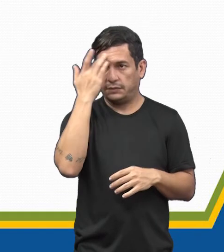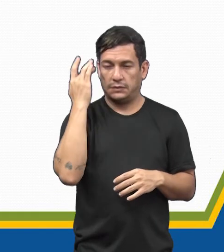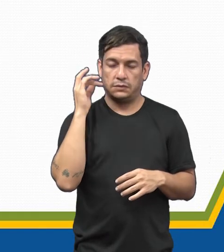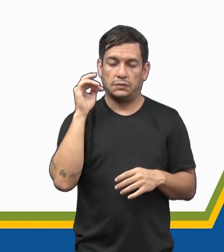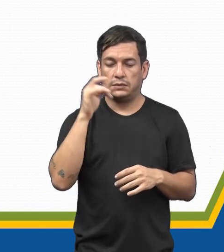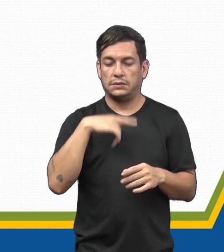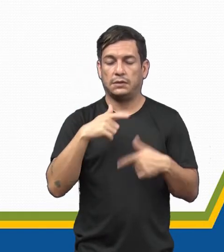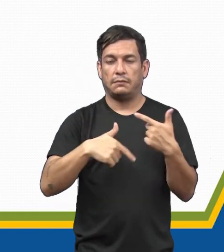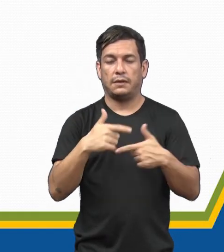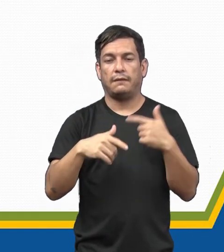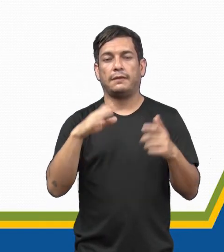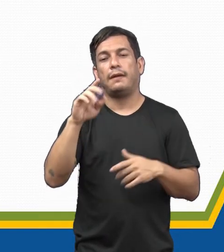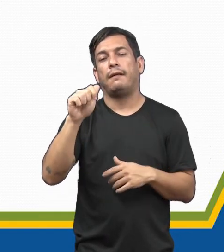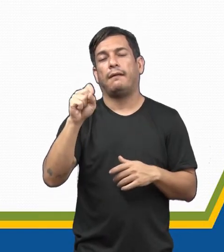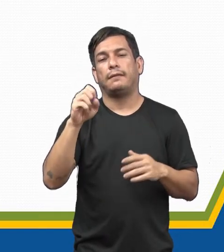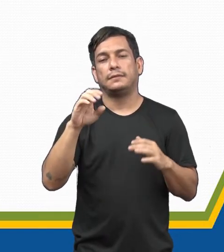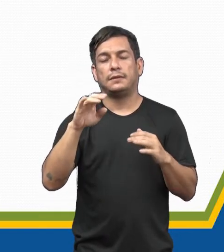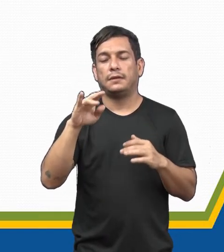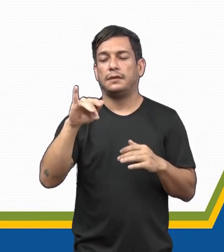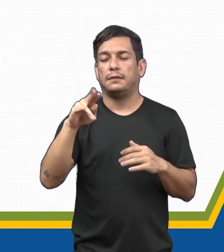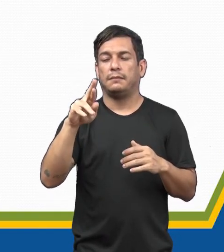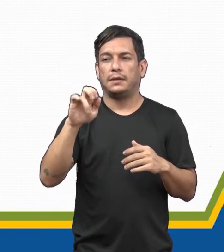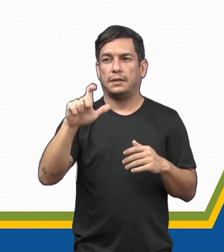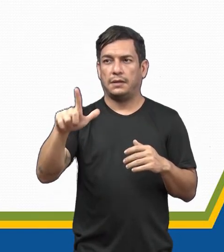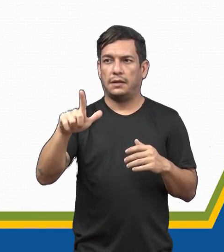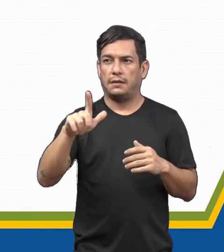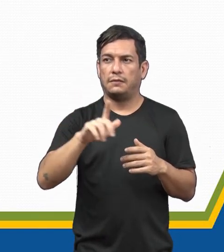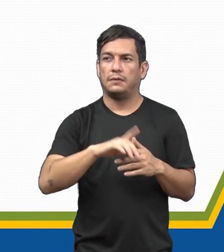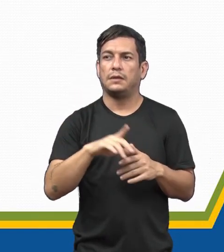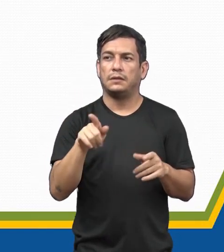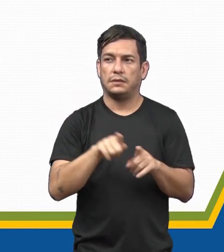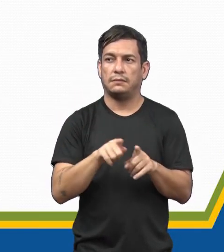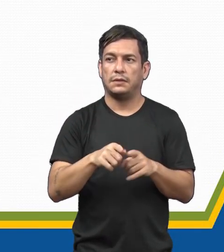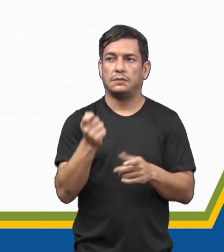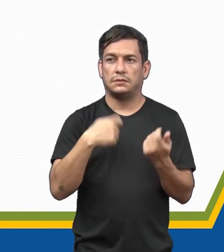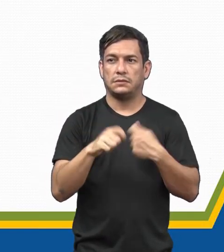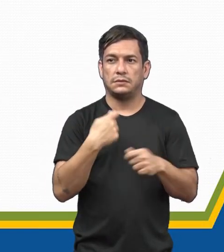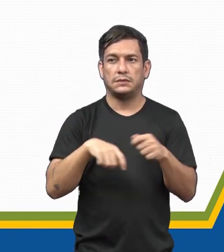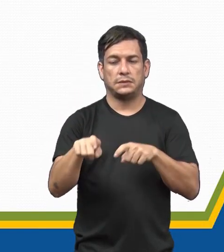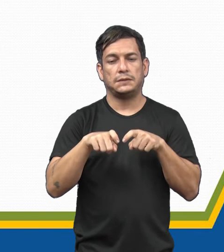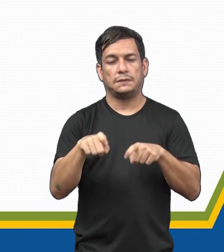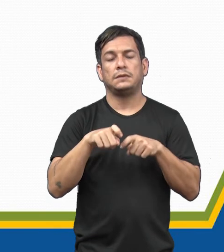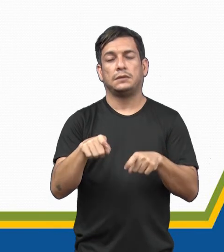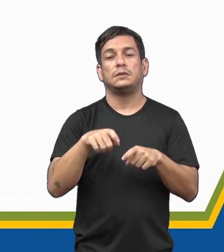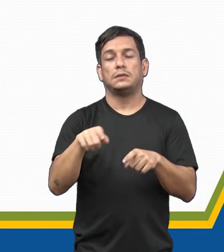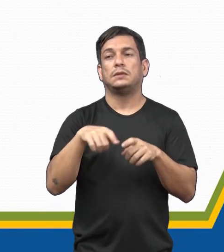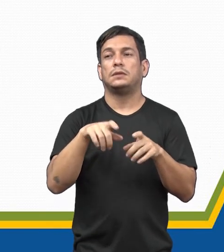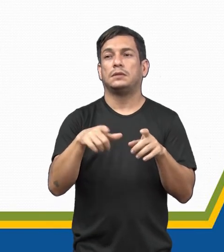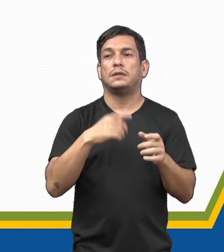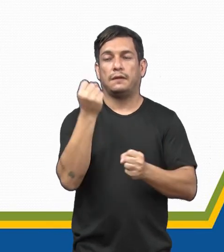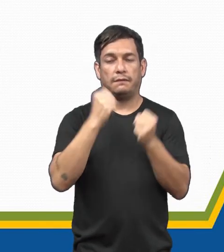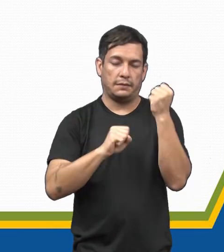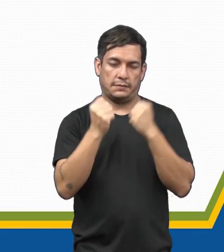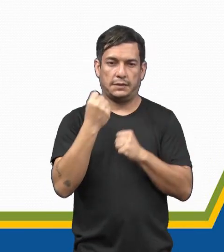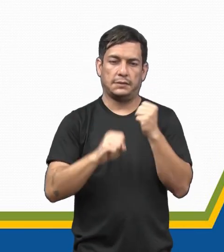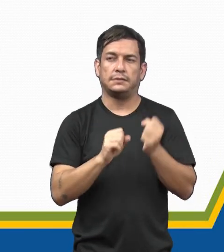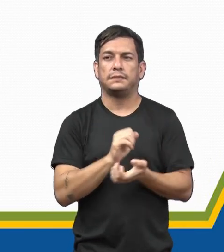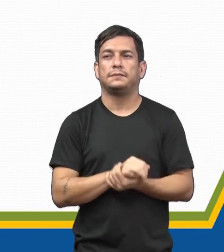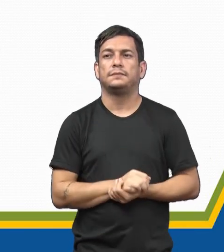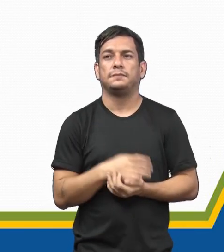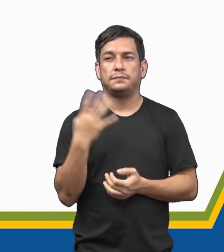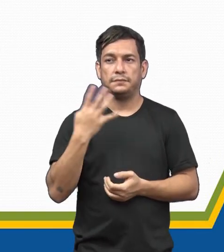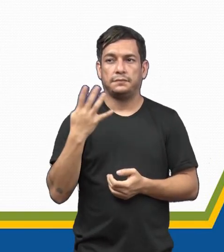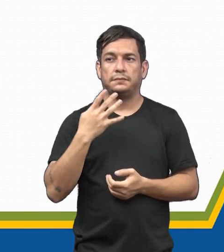Casa Imperial, que não forem de galão branco, e os administradores das fazendas rurais e fábricas.